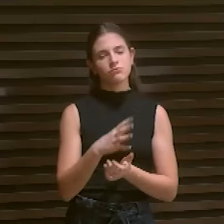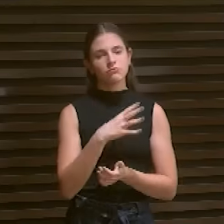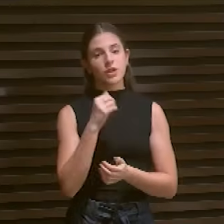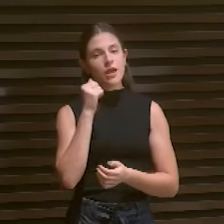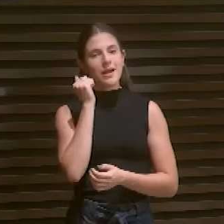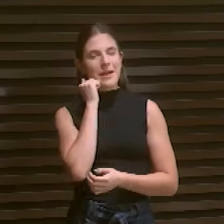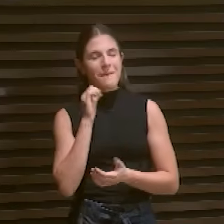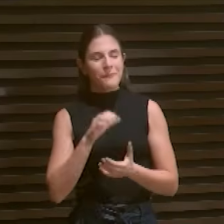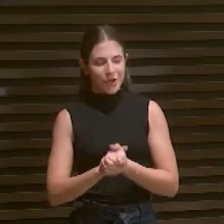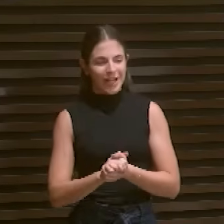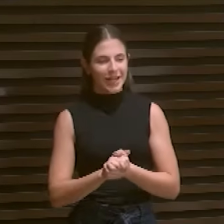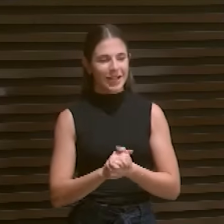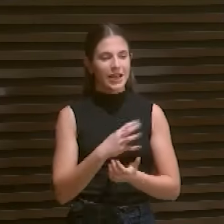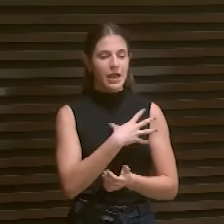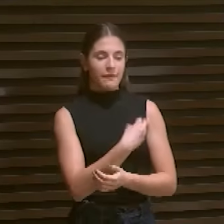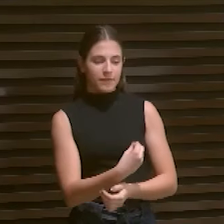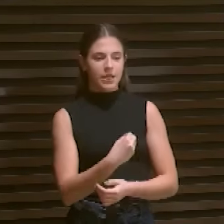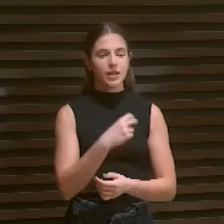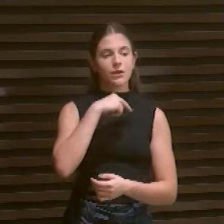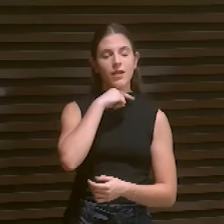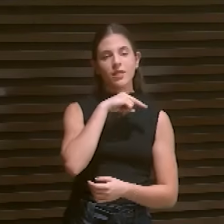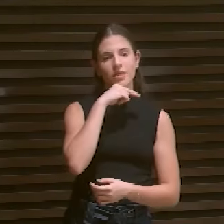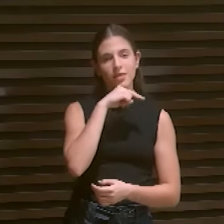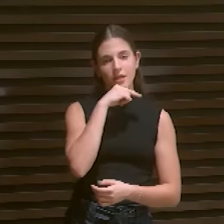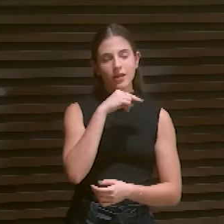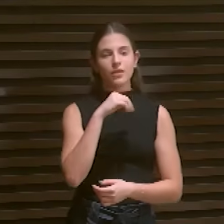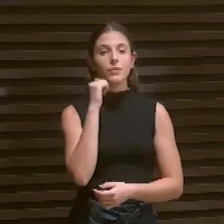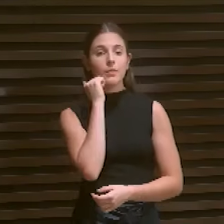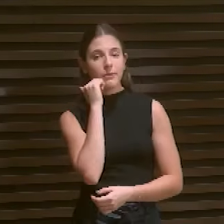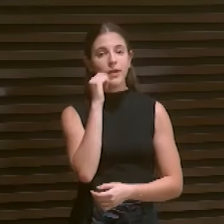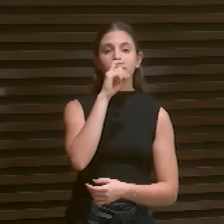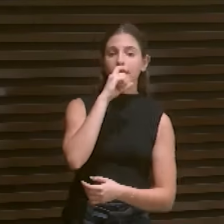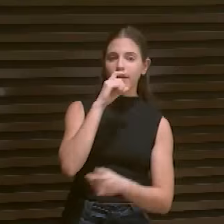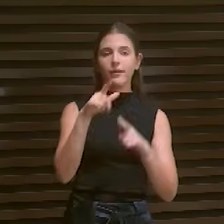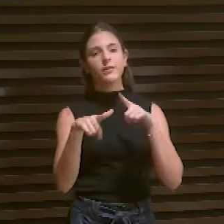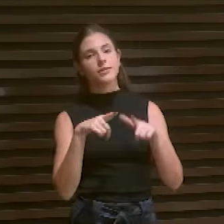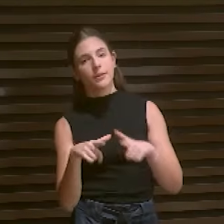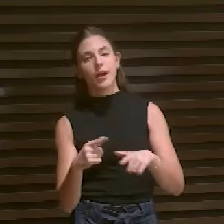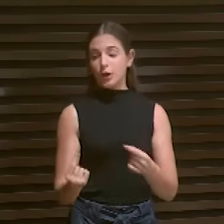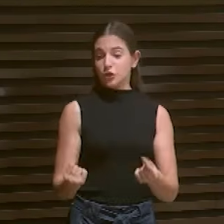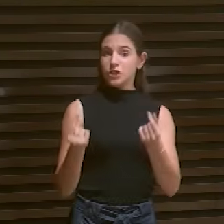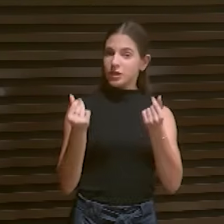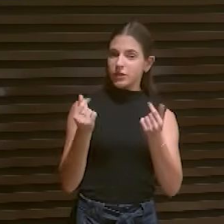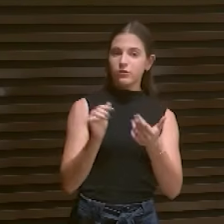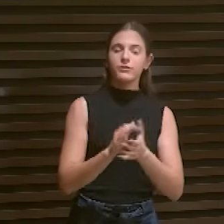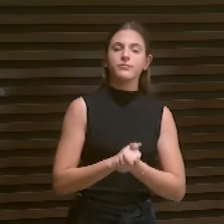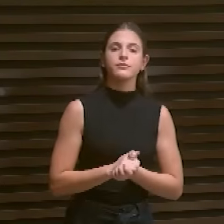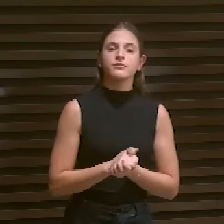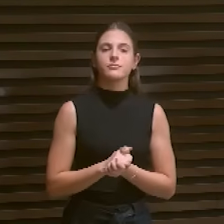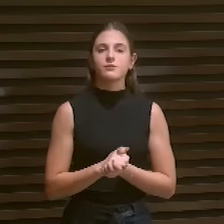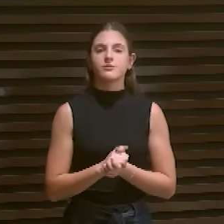filhos, neto, pais, trabalho, dinheiro,